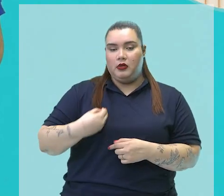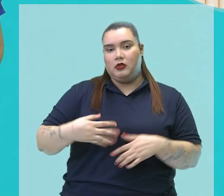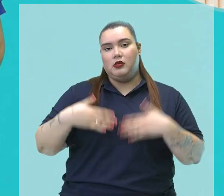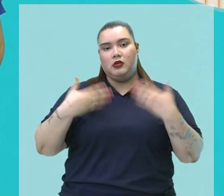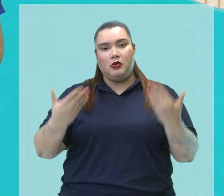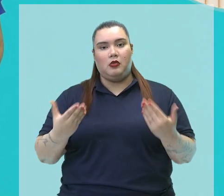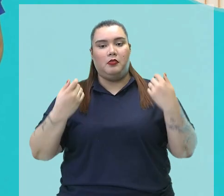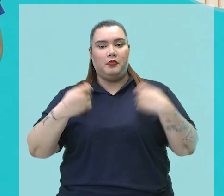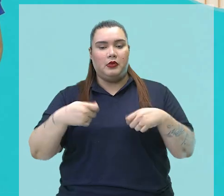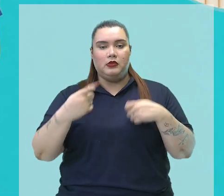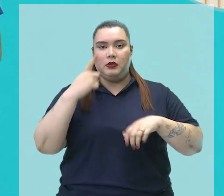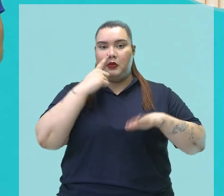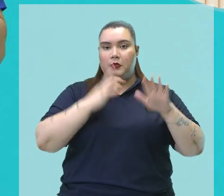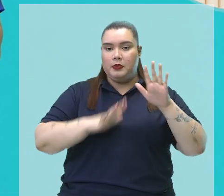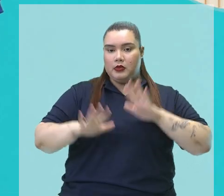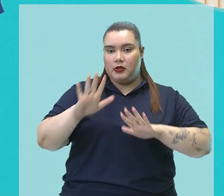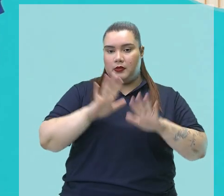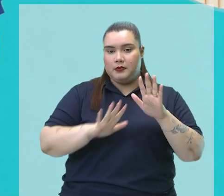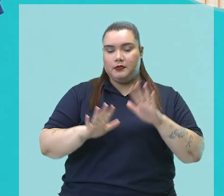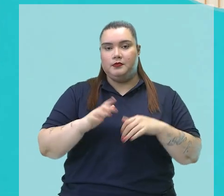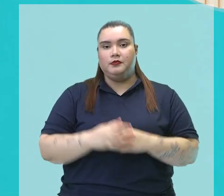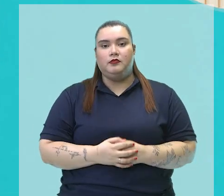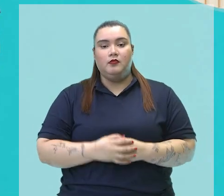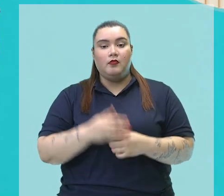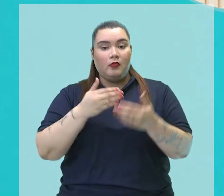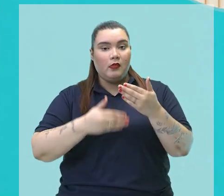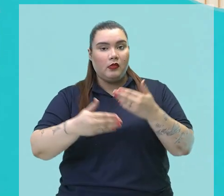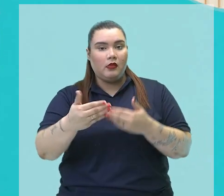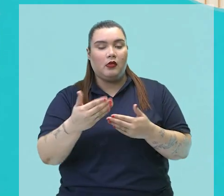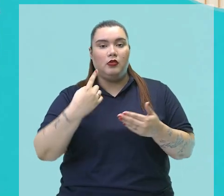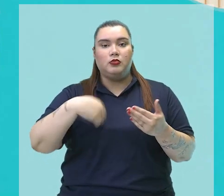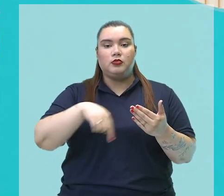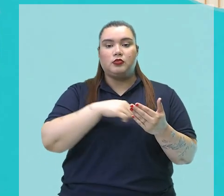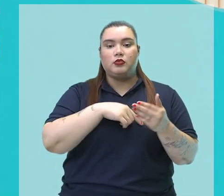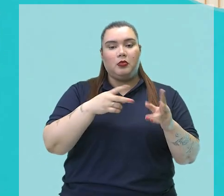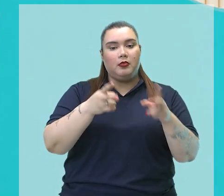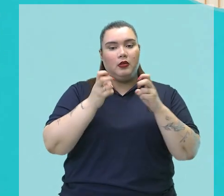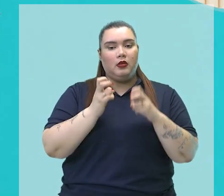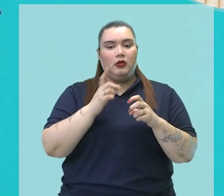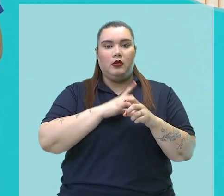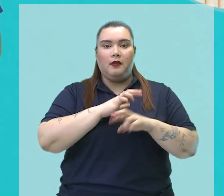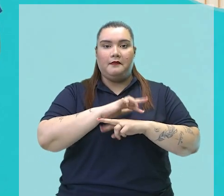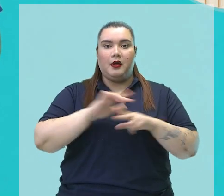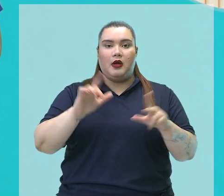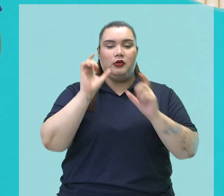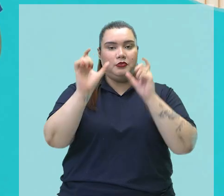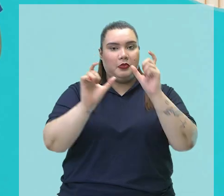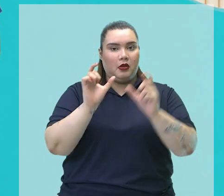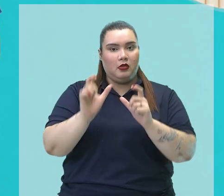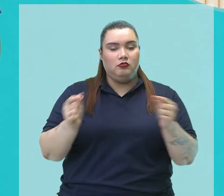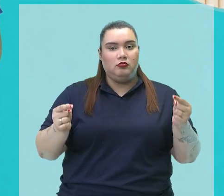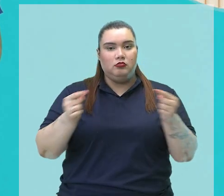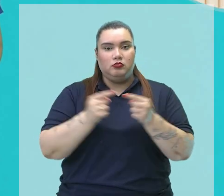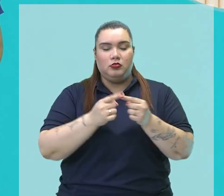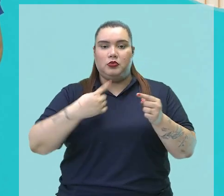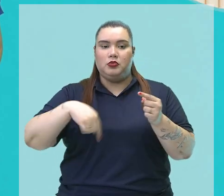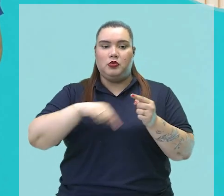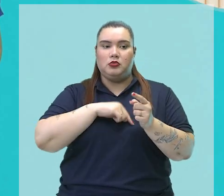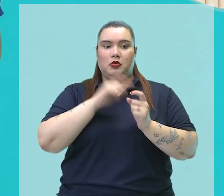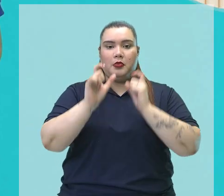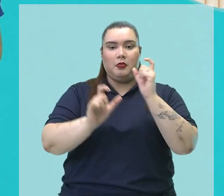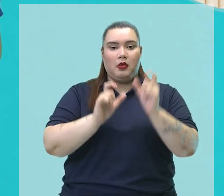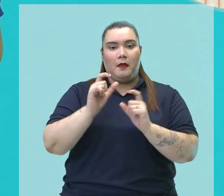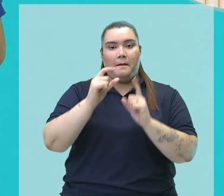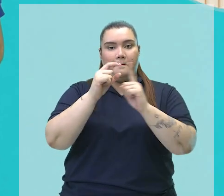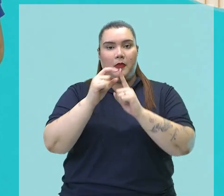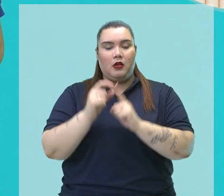precisa também tomar esse cuidado. Para além disso, nós vamos ver, então, muitas palavrinhas, ampliar o nosso vocabulário acerca de